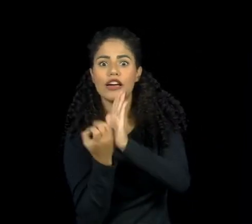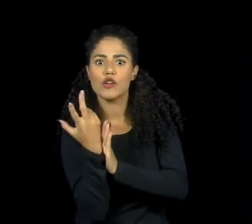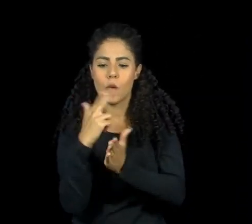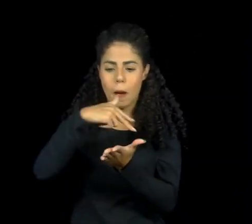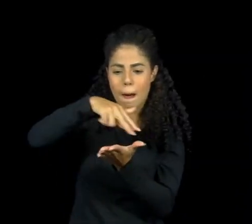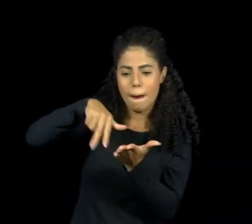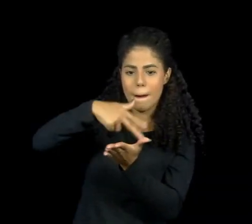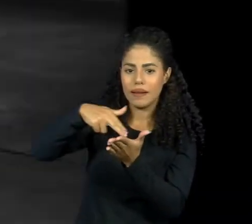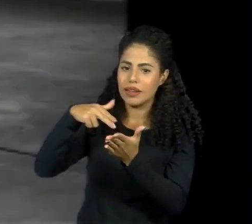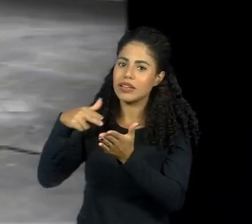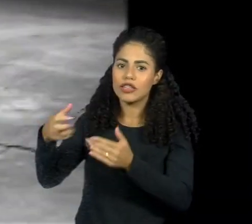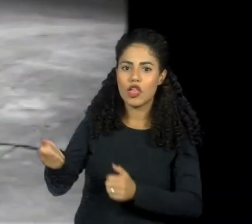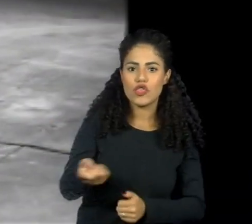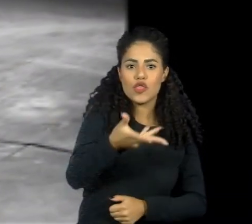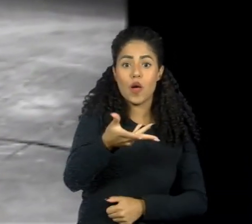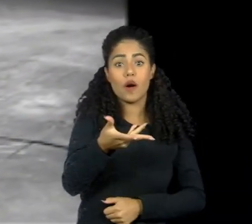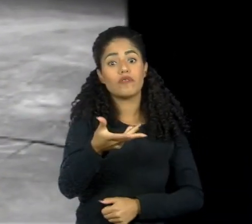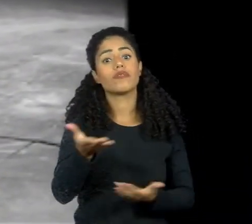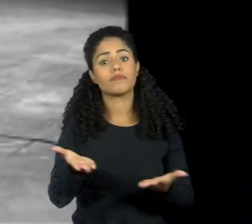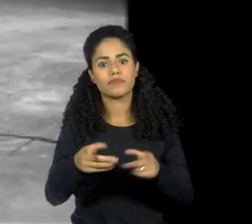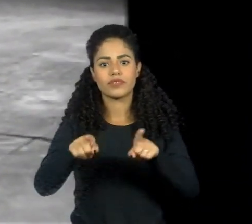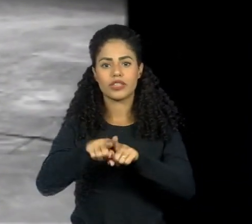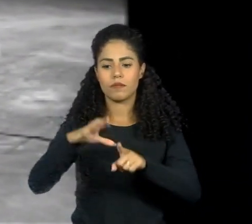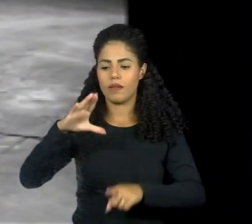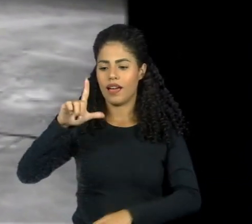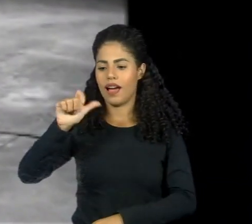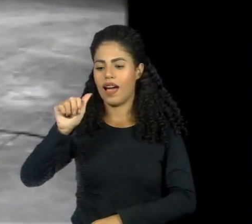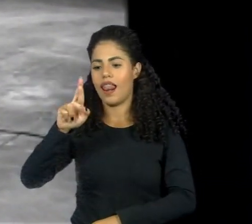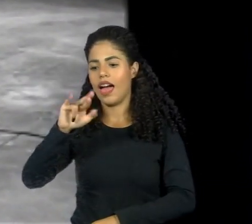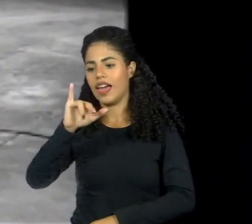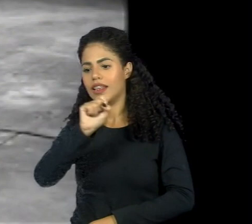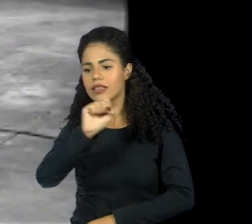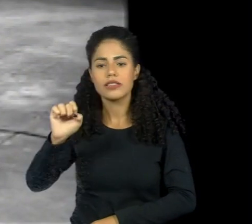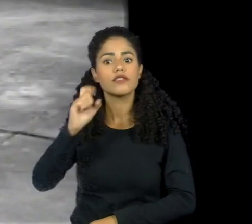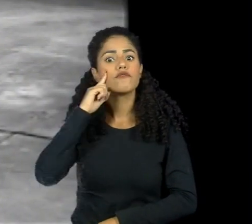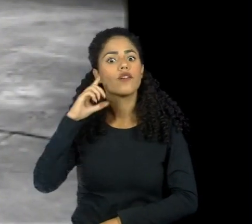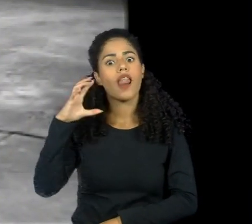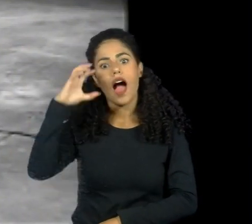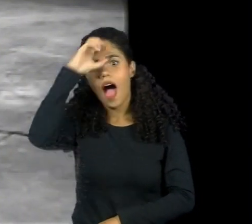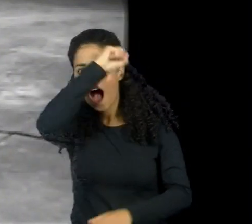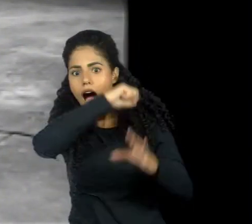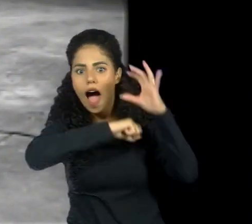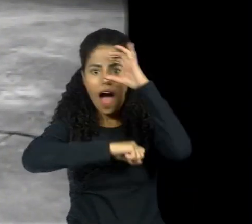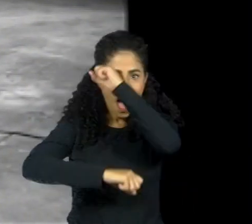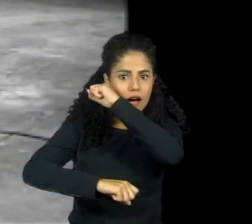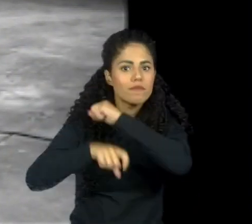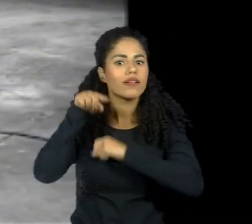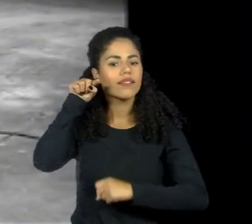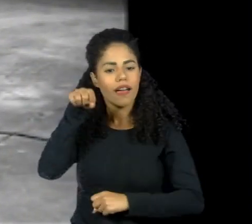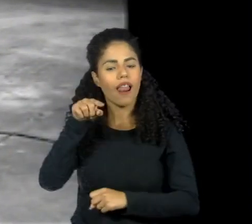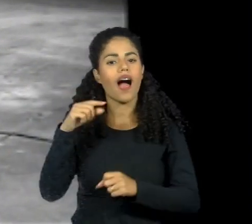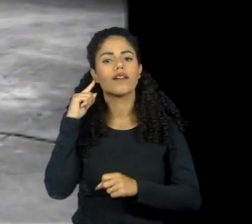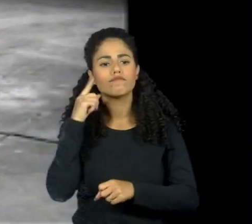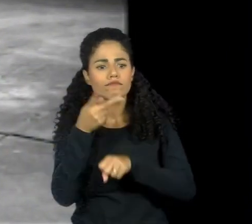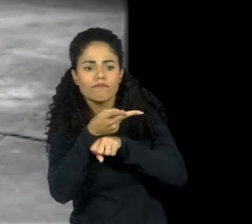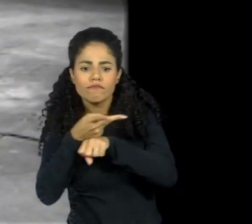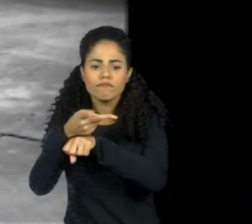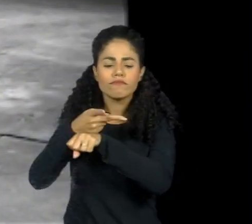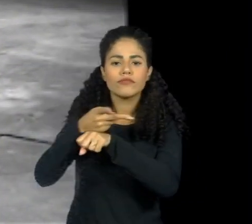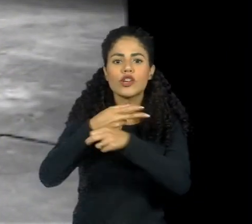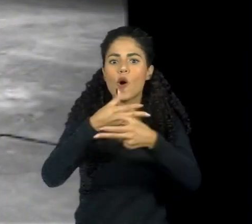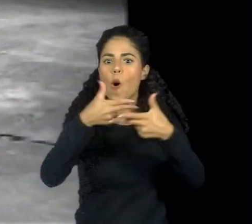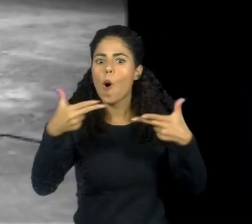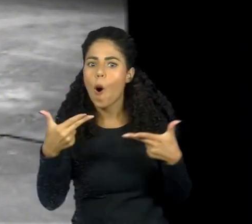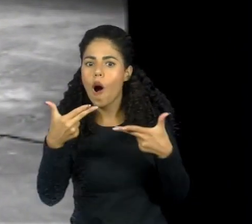moderna. Clarice Abujamra foi beber dessa fonte na escola da grande mestra, em busca dos